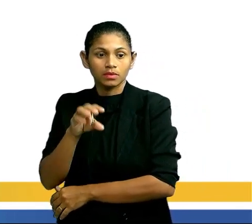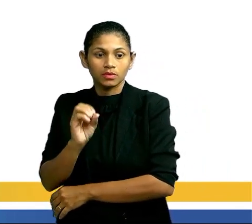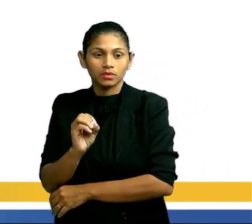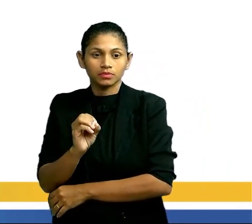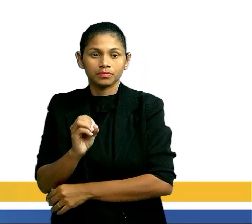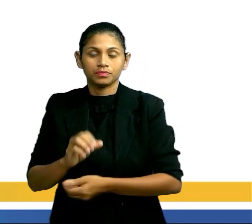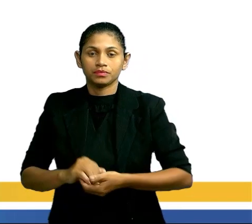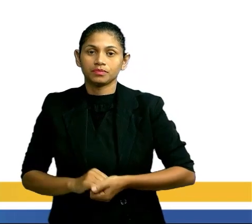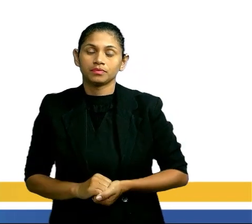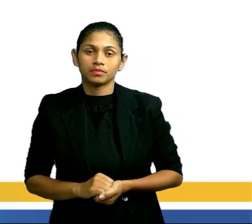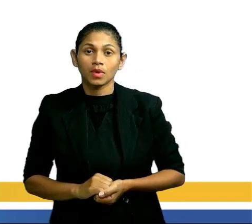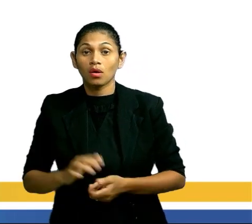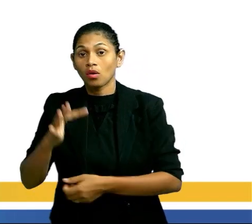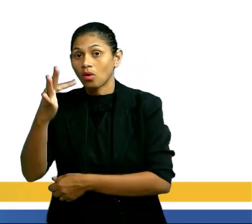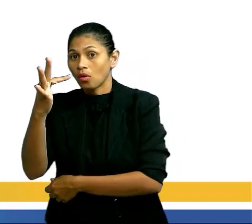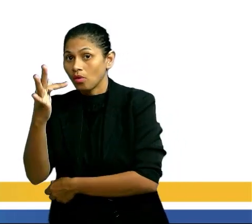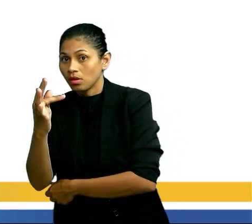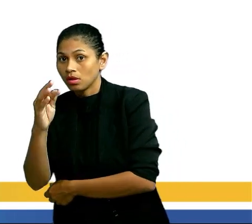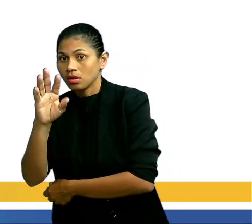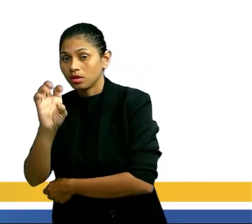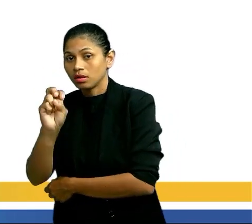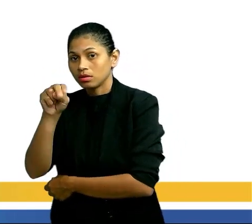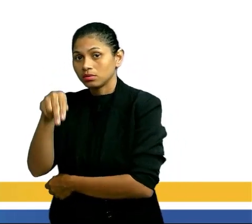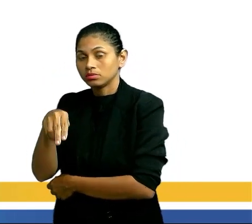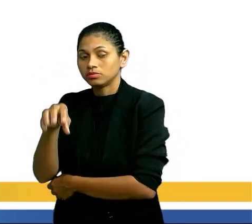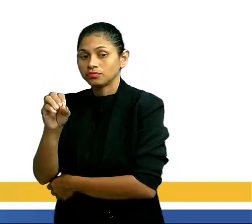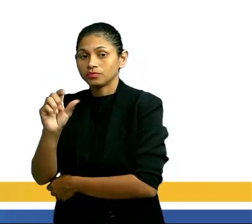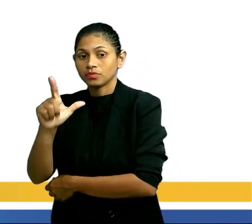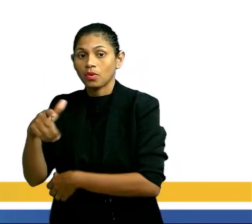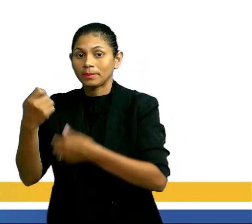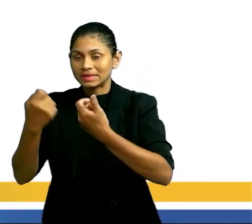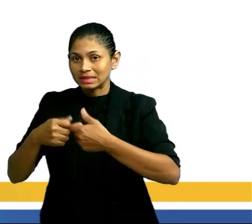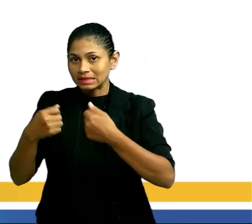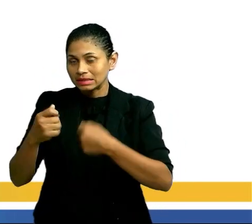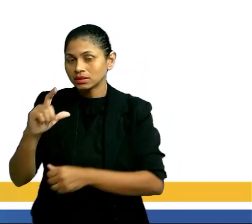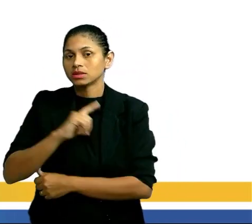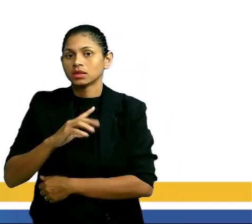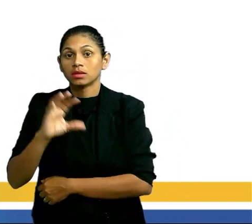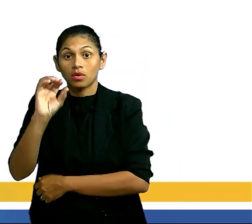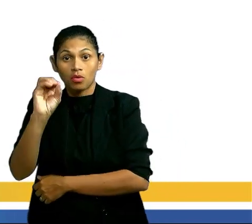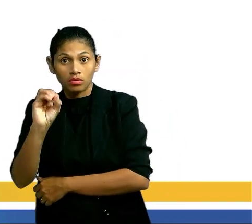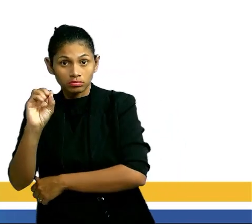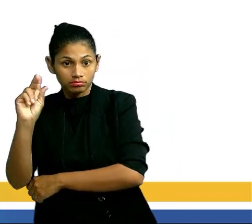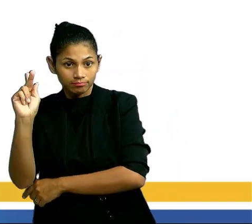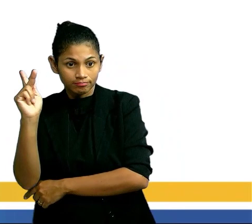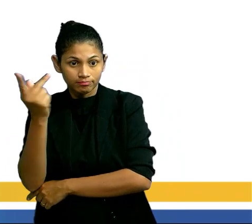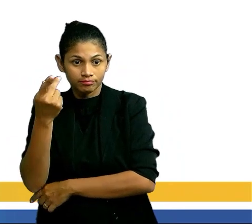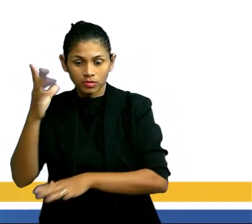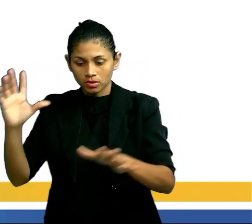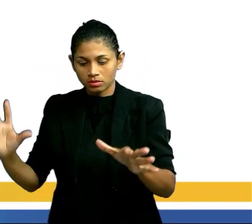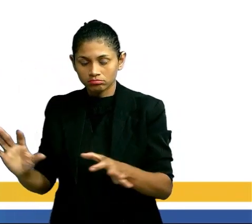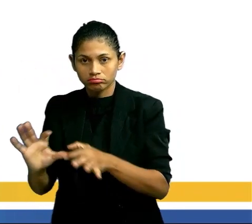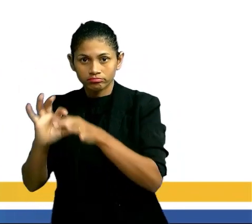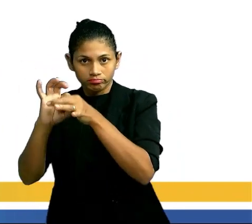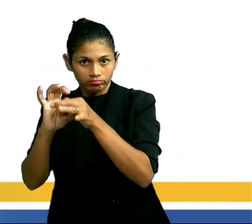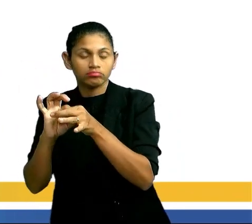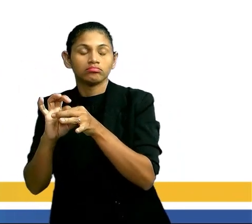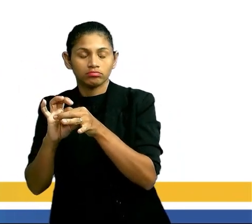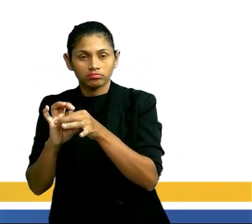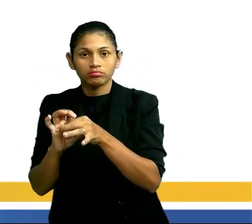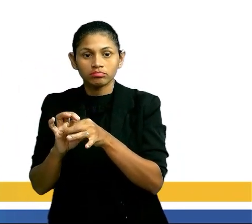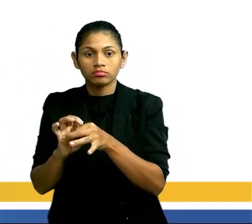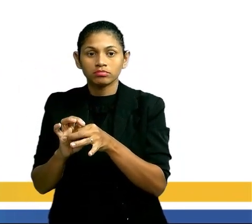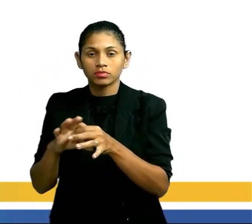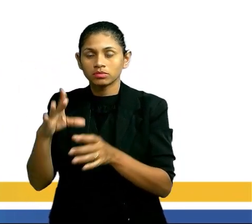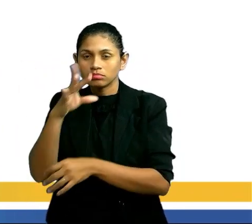fenol, nós precisamos ter uma hidroxila ligada a um anel aromático. Então lembra que o anel aromático é um ciclo com 6 carbonos